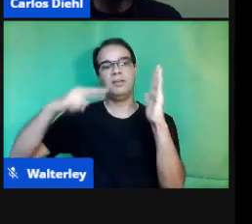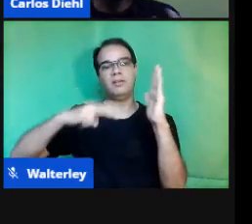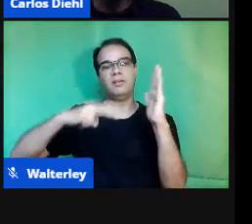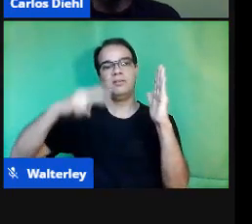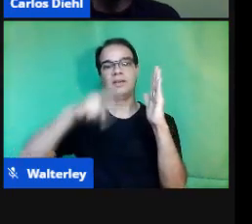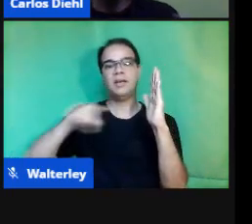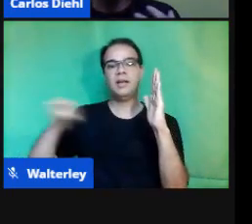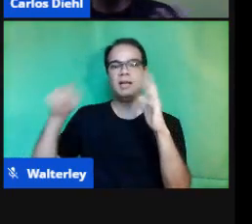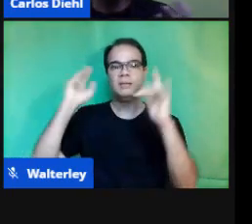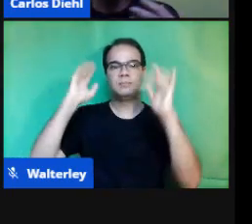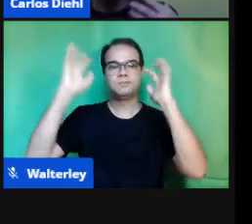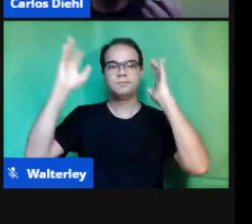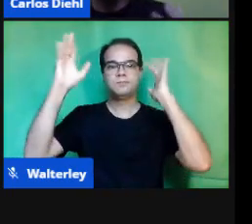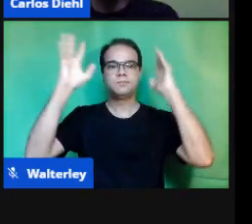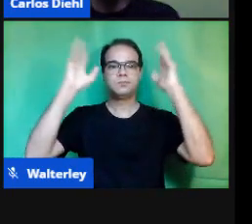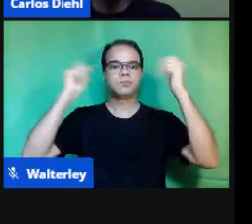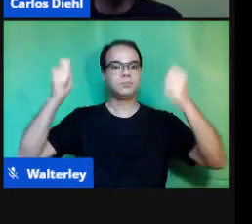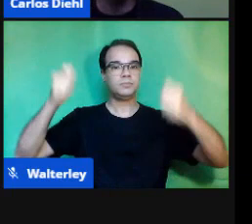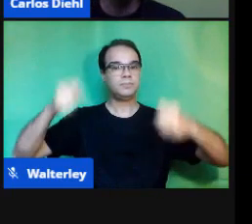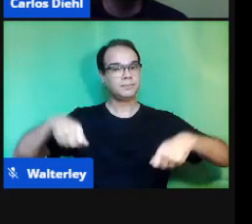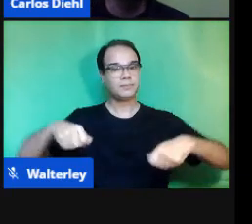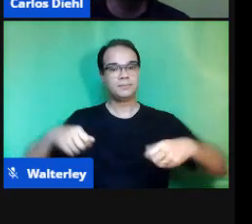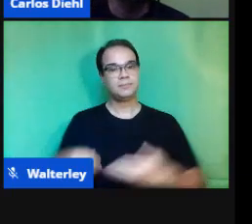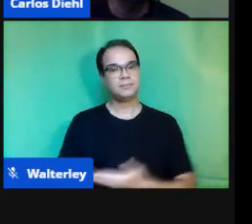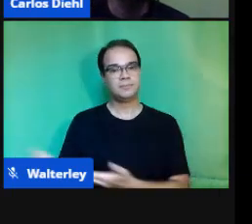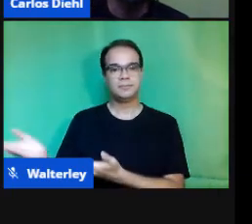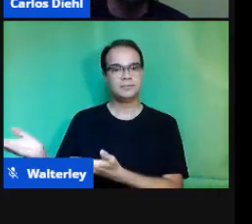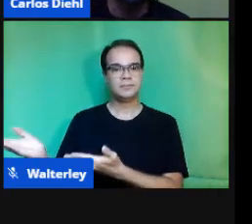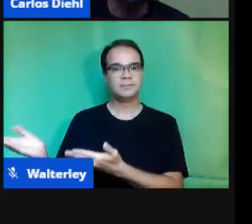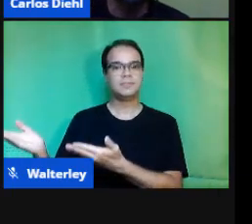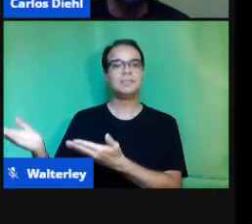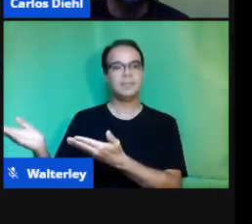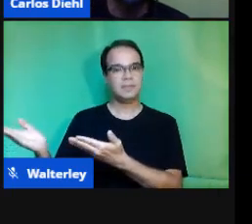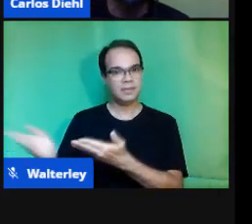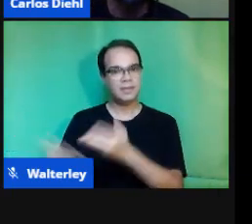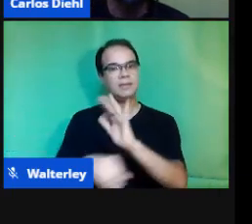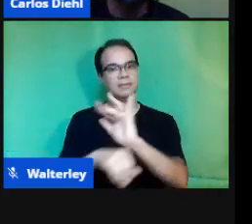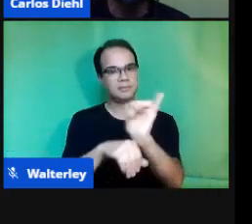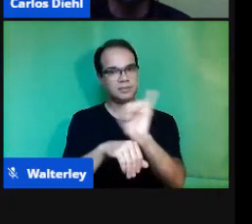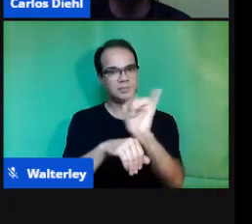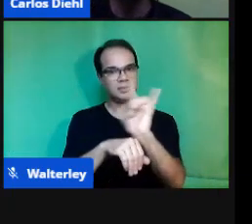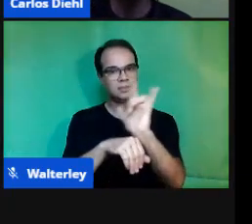Uma da forma da gente trabalhar esse tipo de documentário.